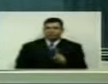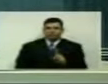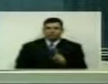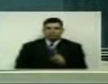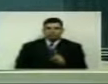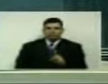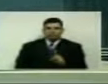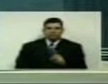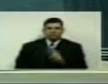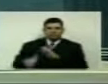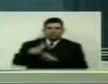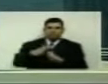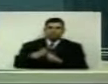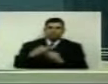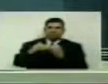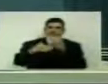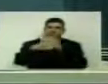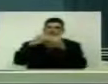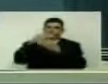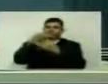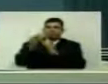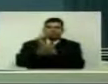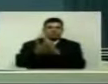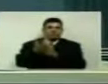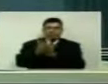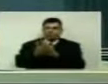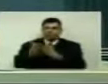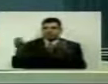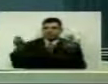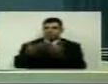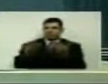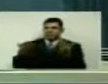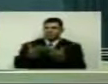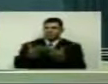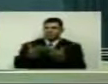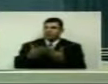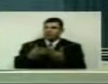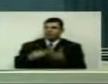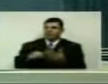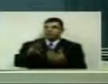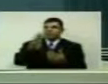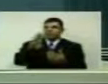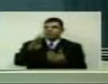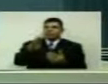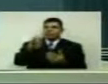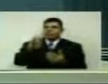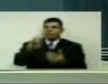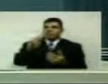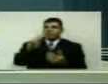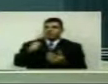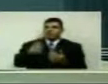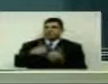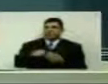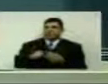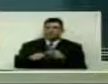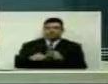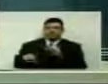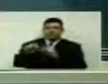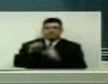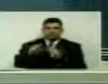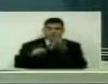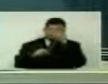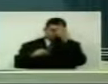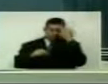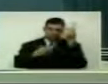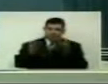mais o construtor. Agora é o bicheiro que nomeia gente